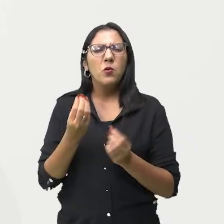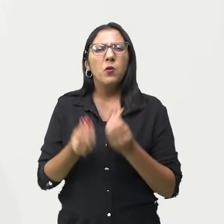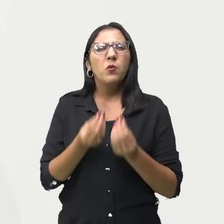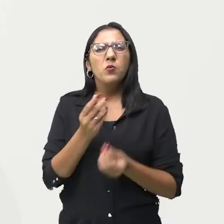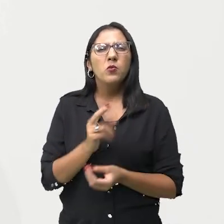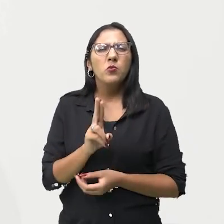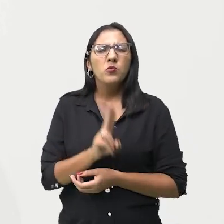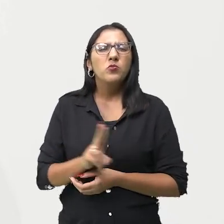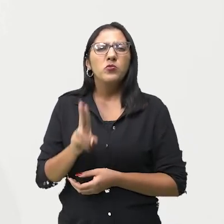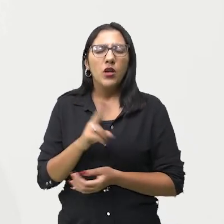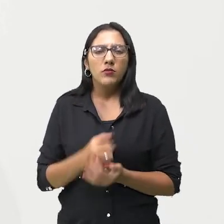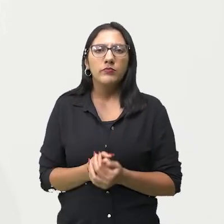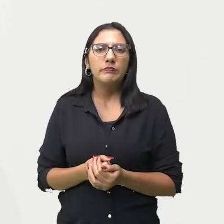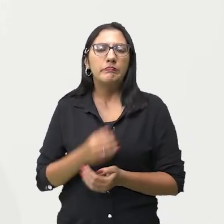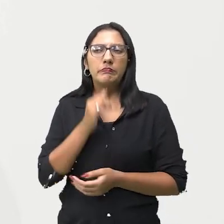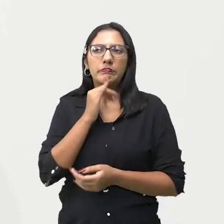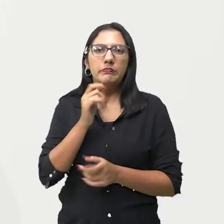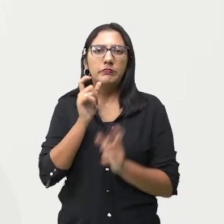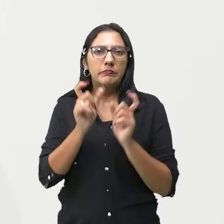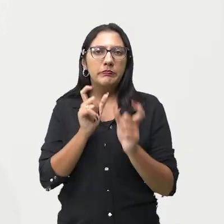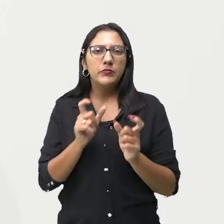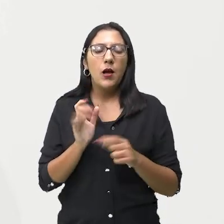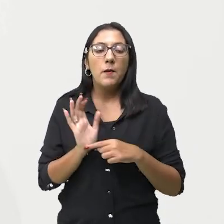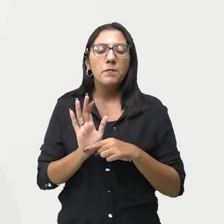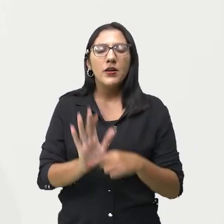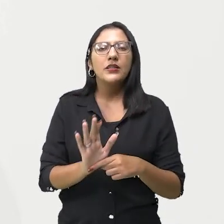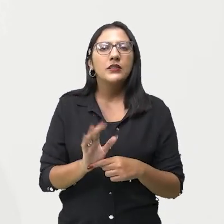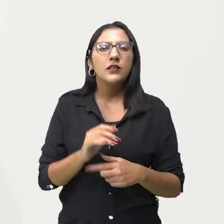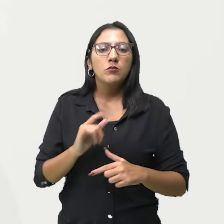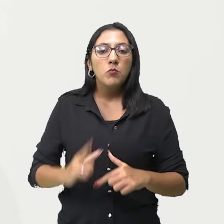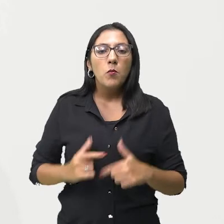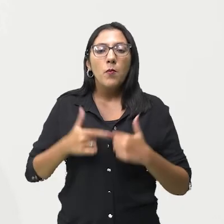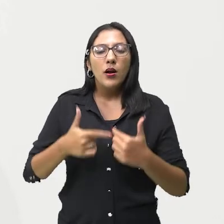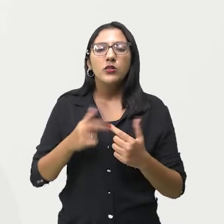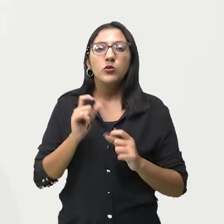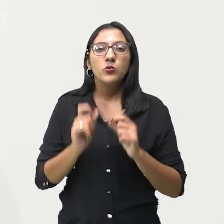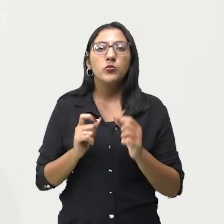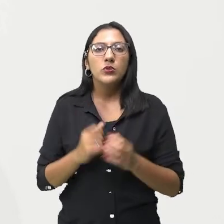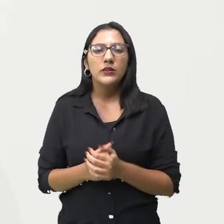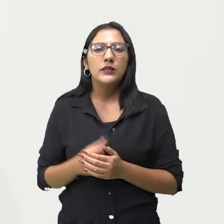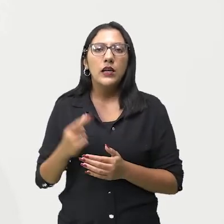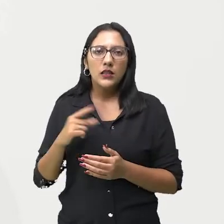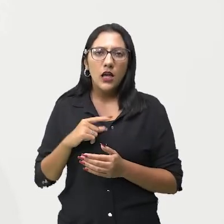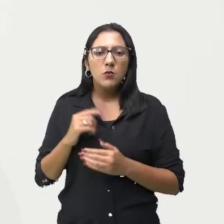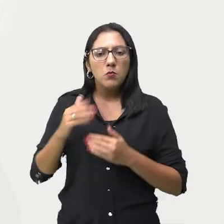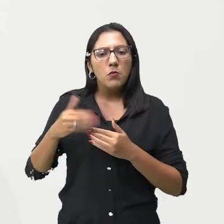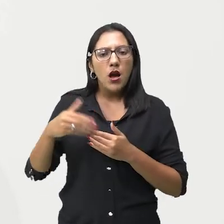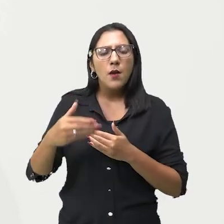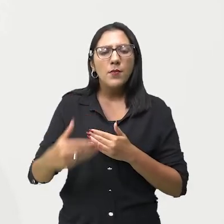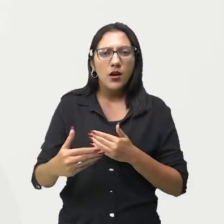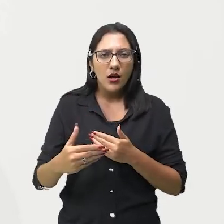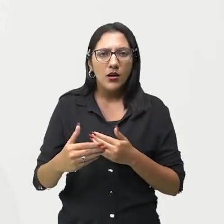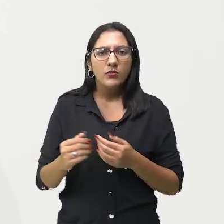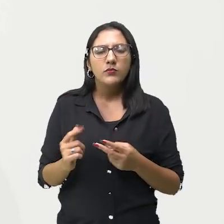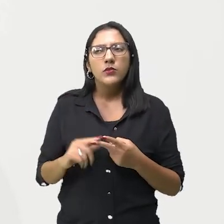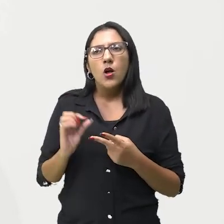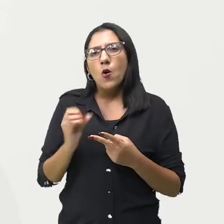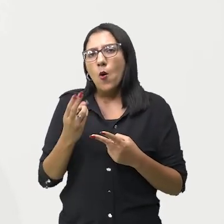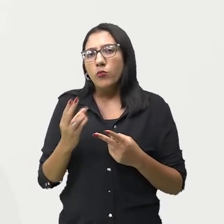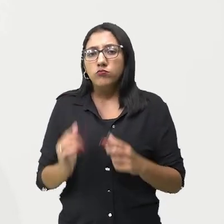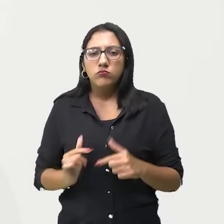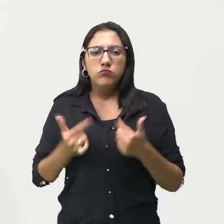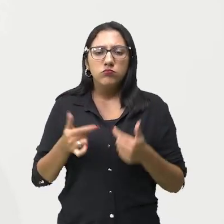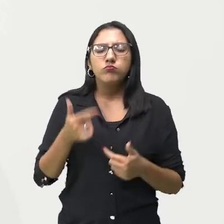que nós quisermos expressar uma ação que ou está tendo continuidade, ou uma ação